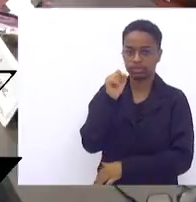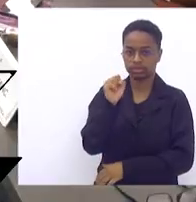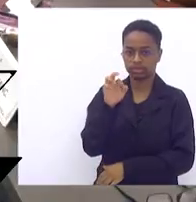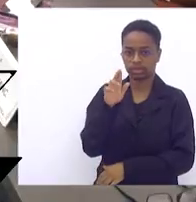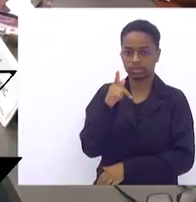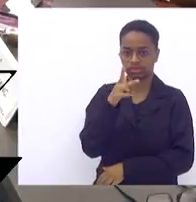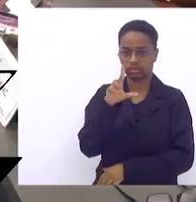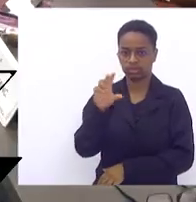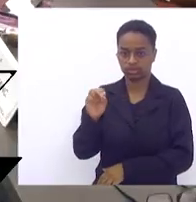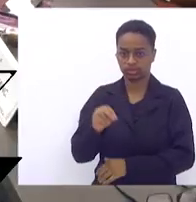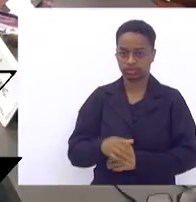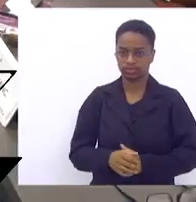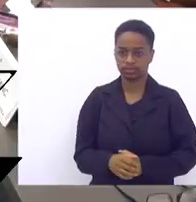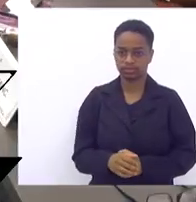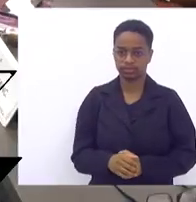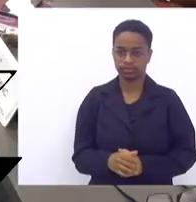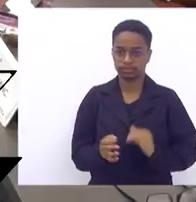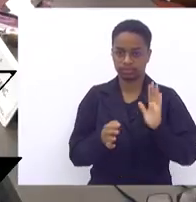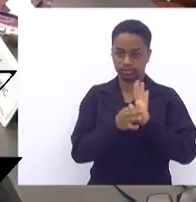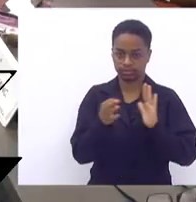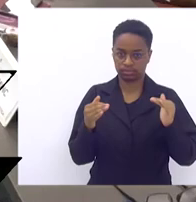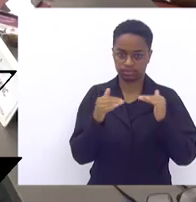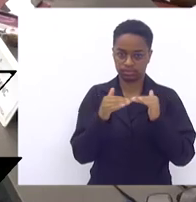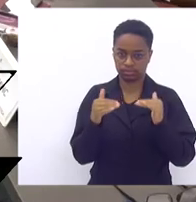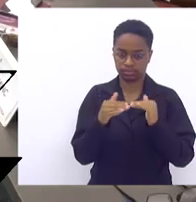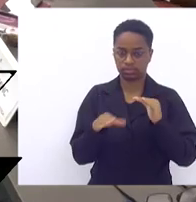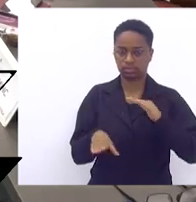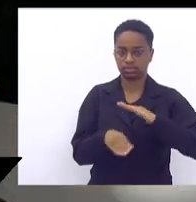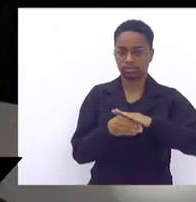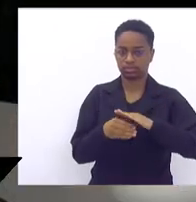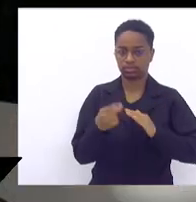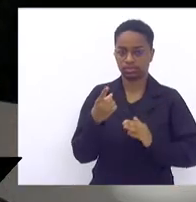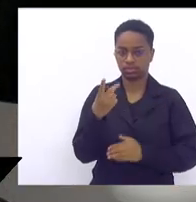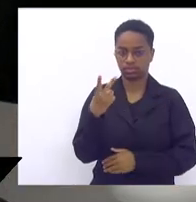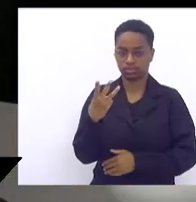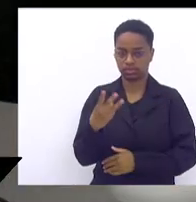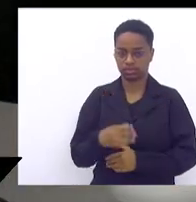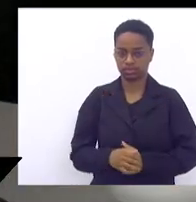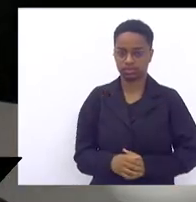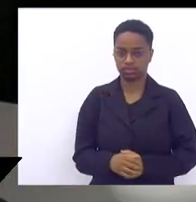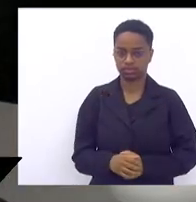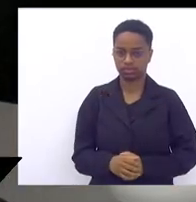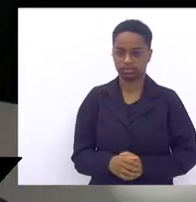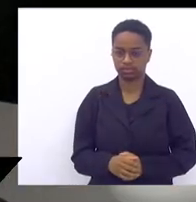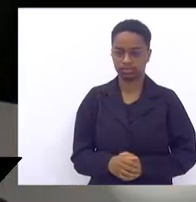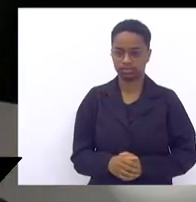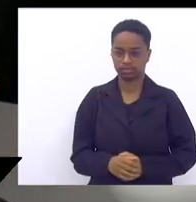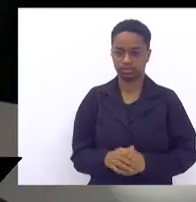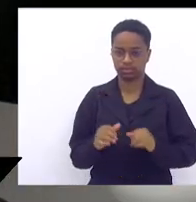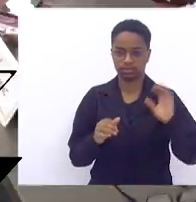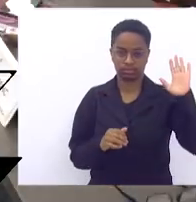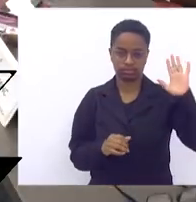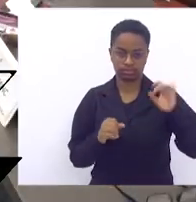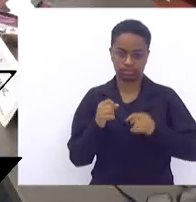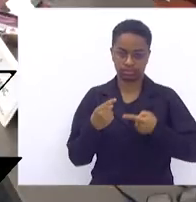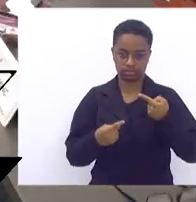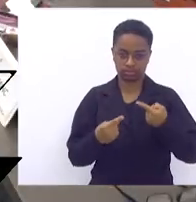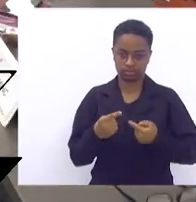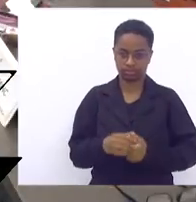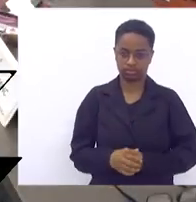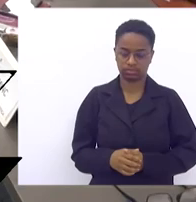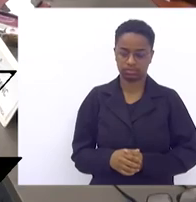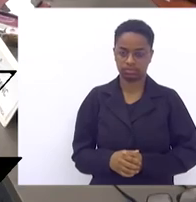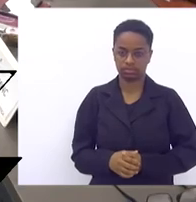Serginho. Presidente, parecer favorável às emendas de plenário 1, 2 e 3. Presidente. Em discussão, para discutir, deputado Luiz